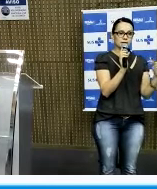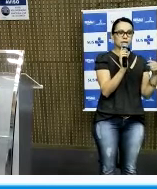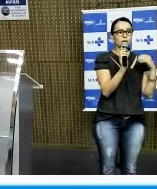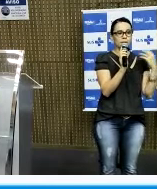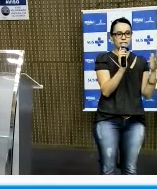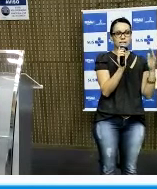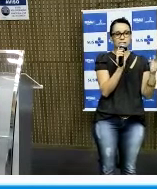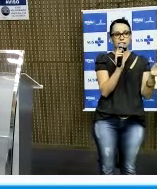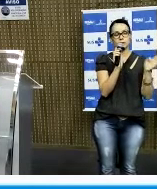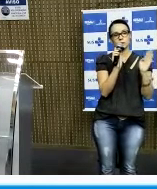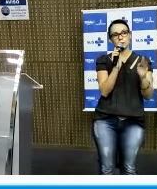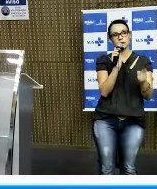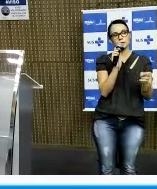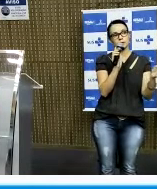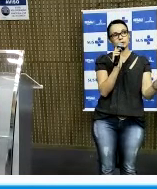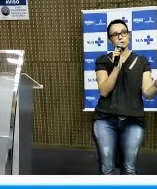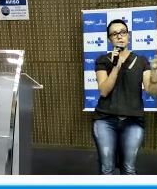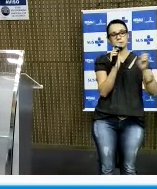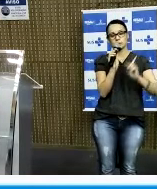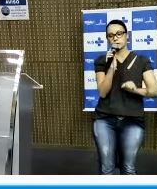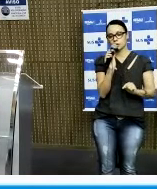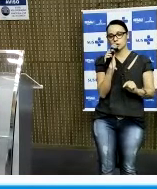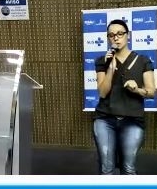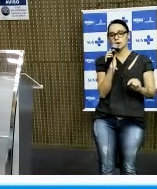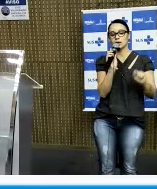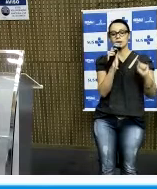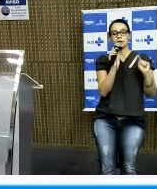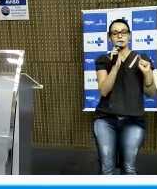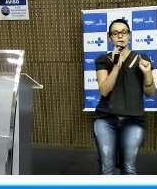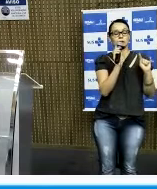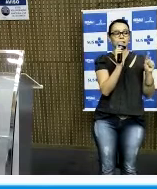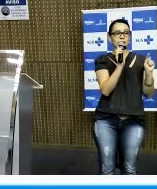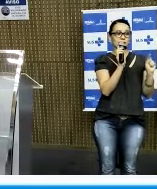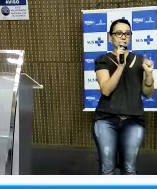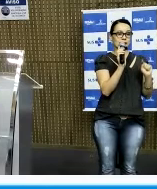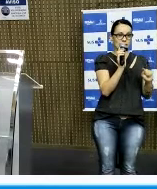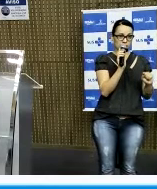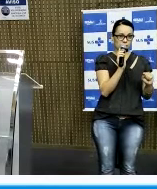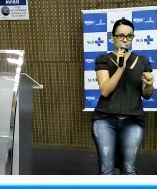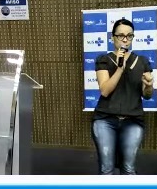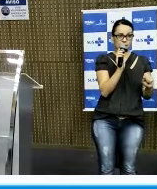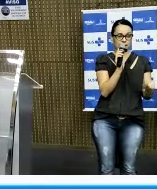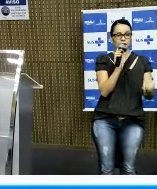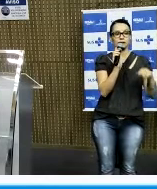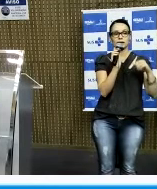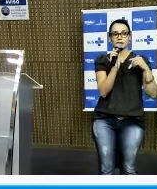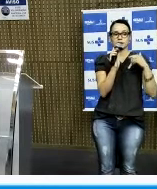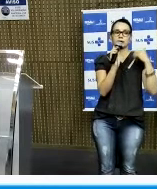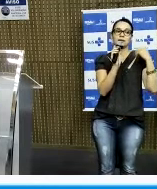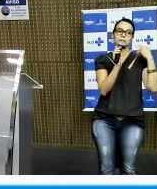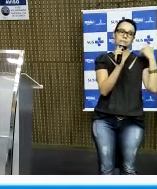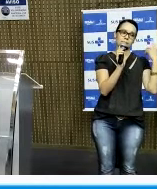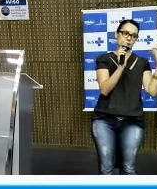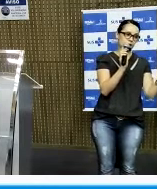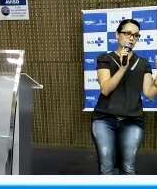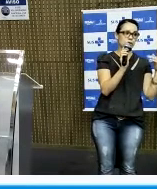ativa mesmo, a doença em si, nós acompanhamos no ano de 2020, 43 casos, né?